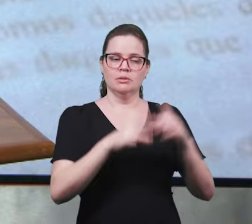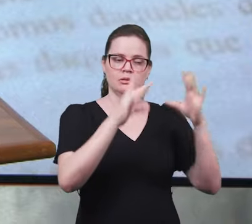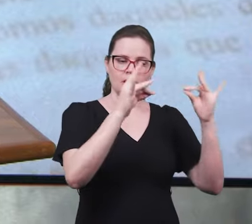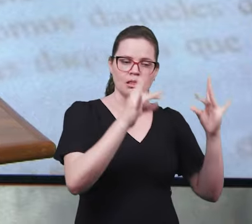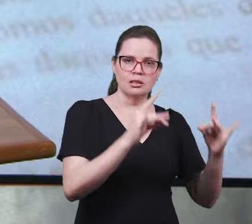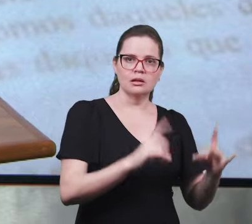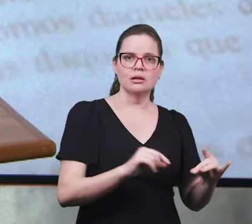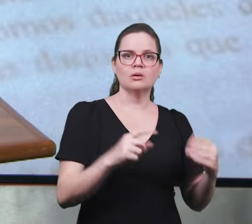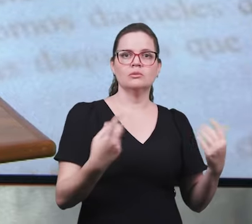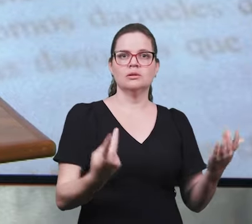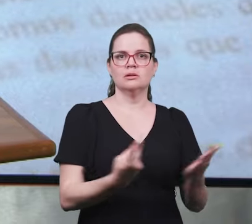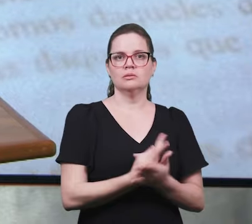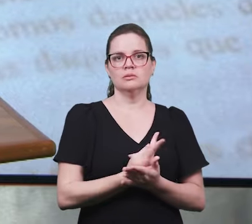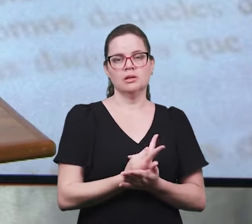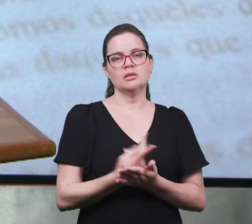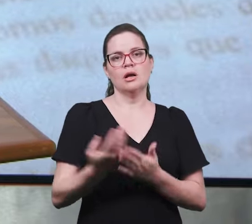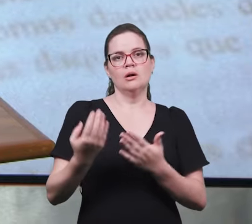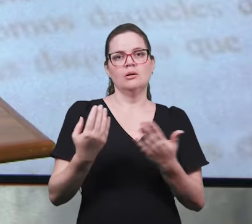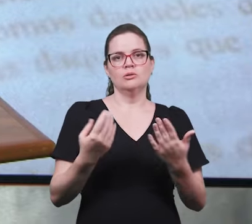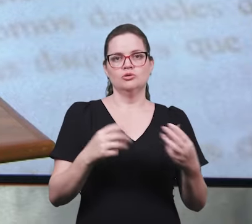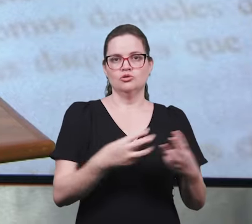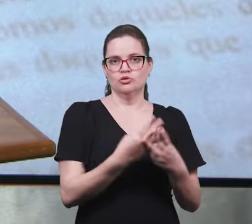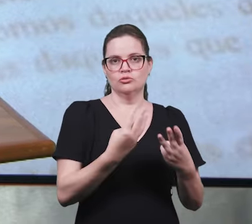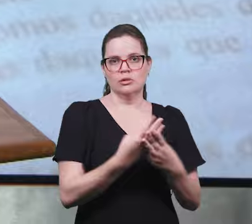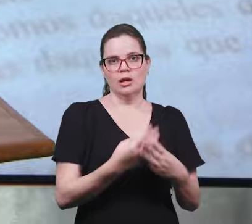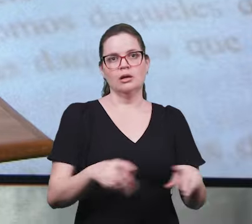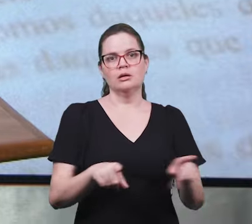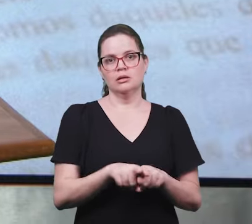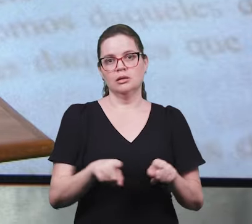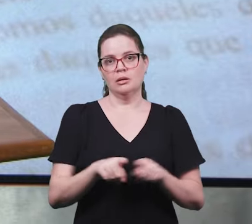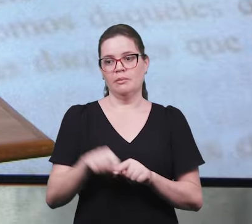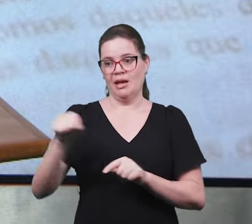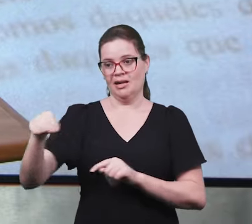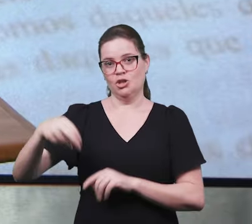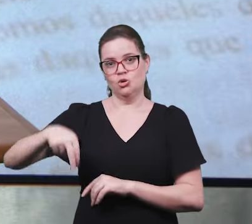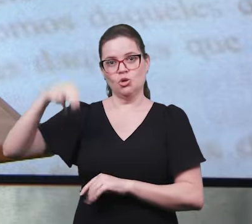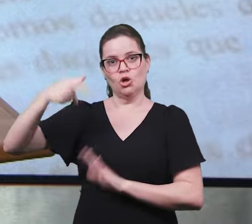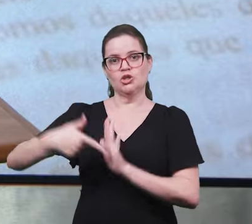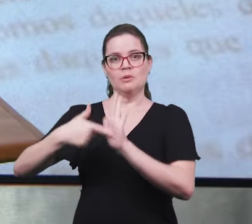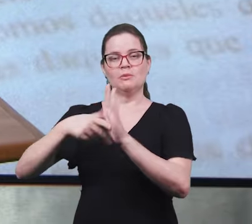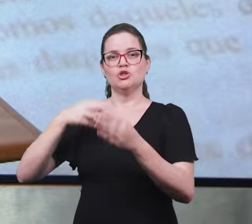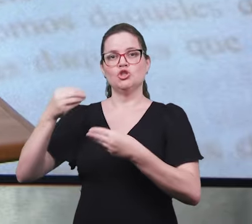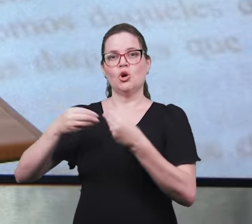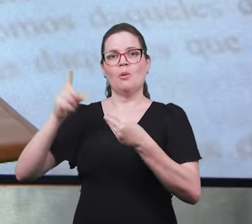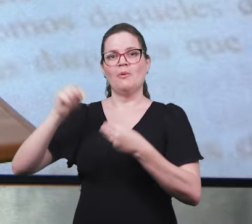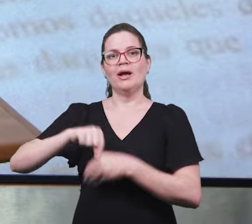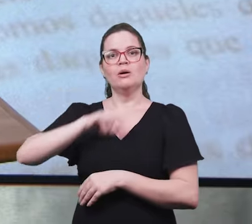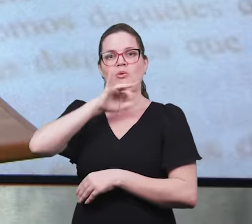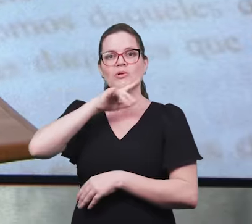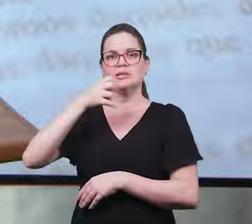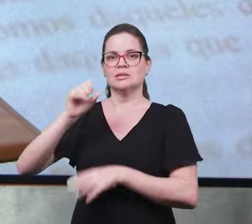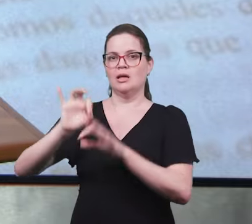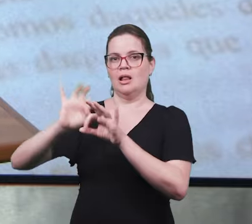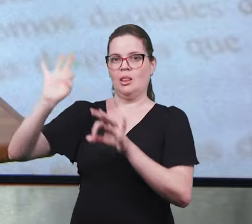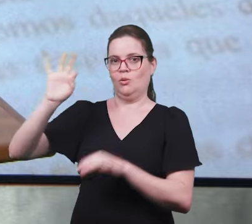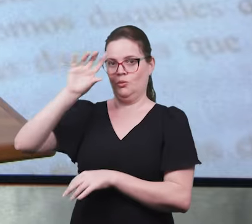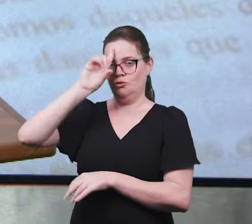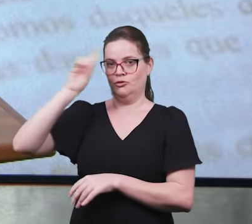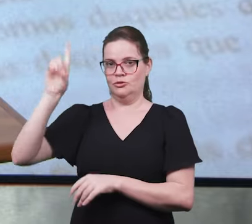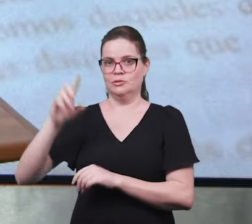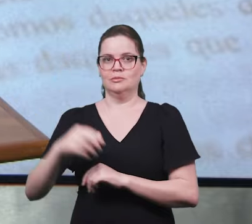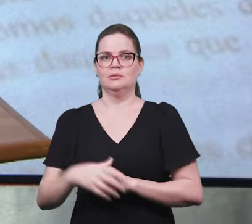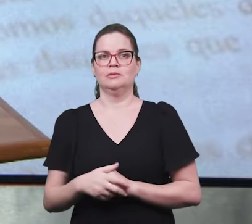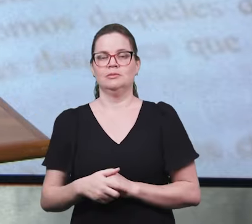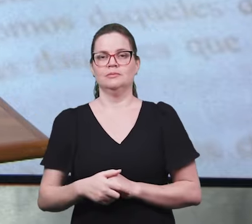mostrar o fracasso daqueles que se separam das bênçãos e do governo de Deus.